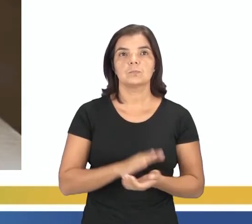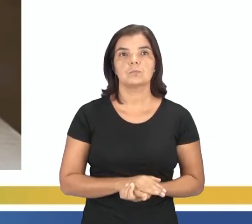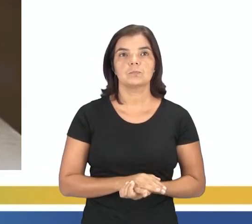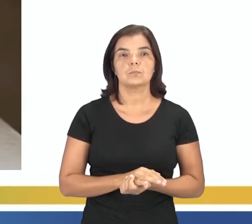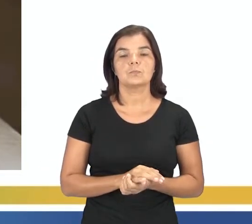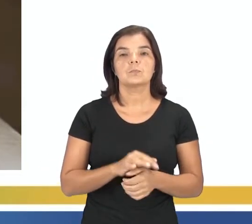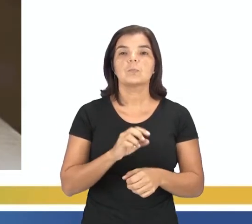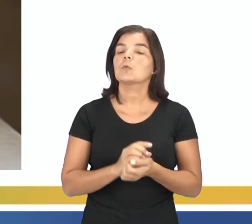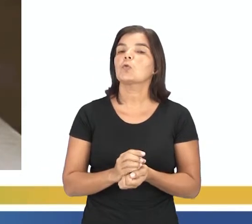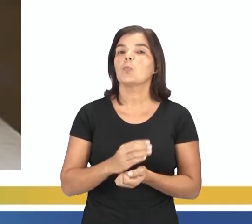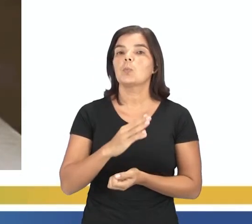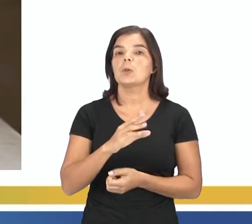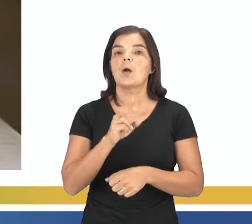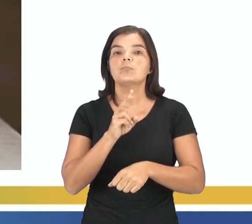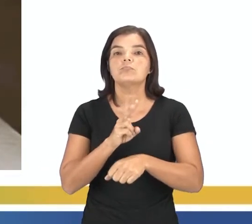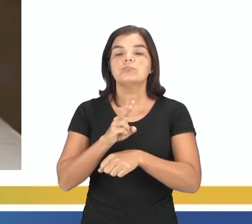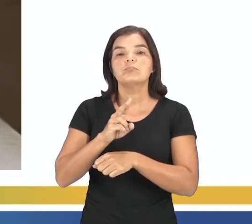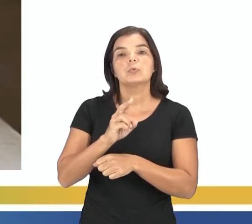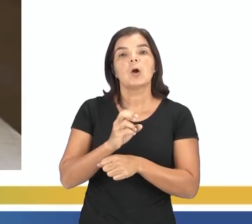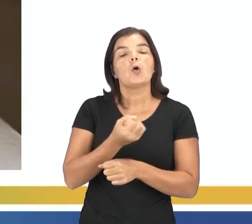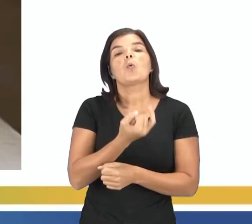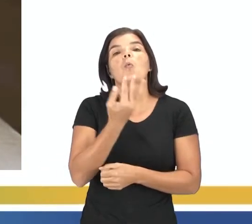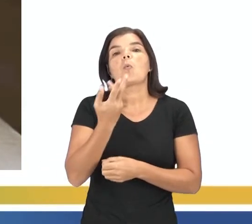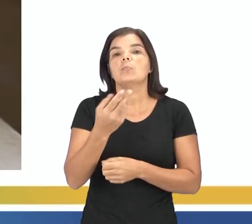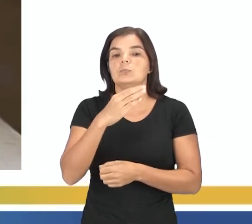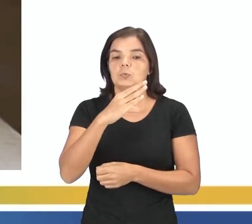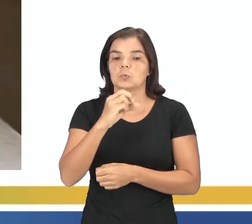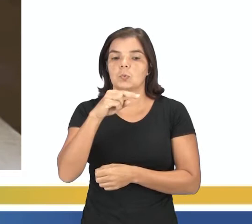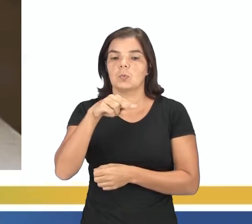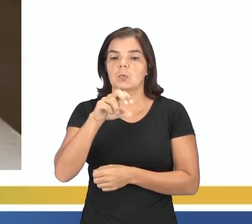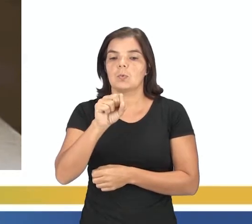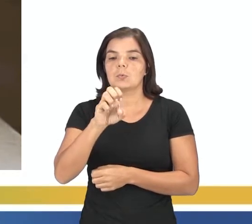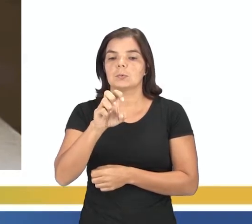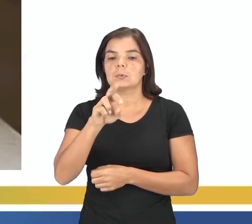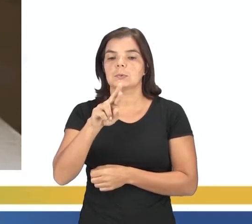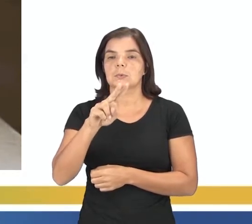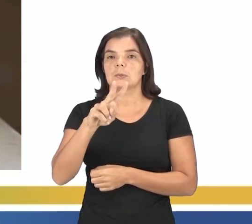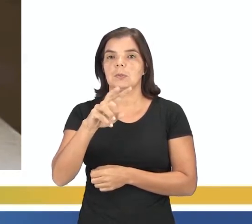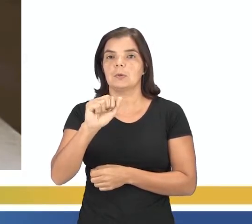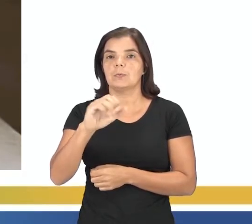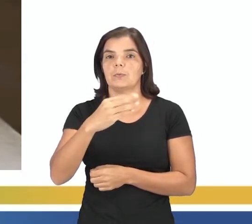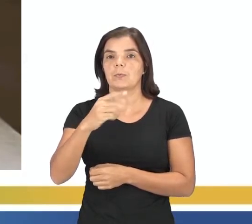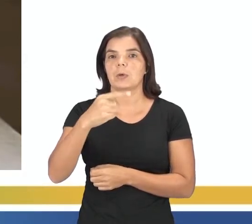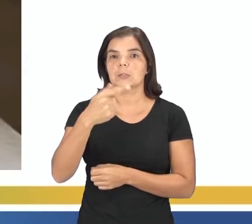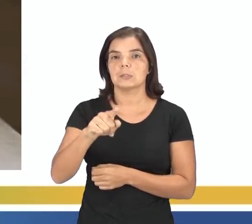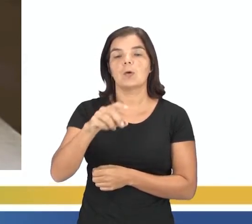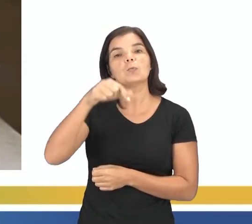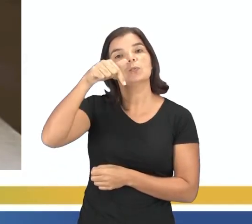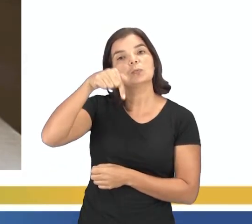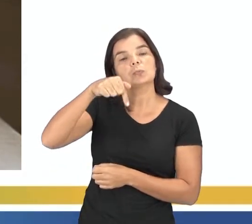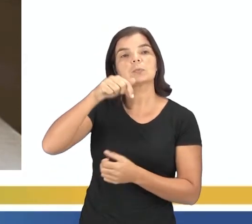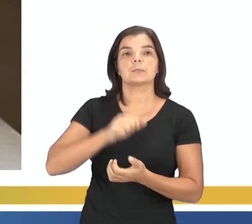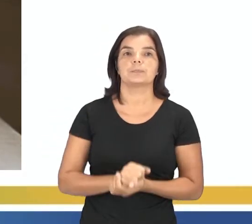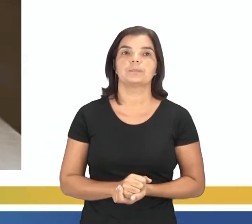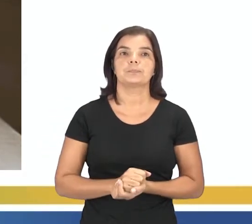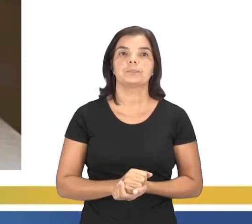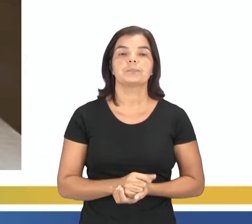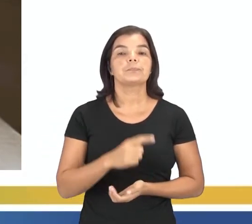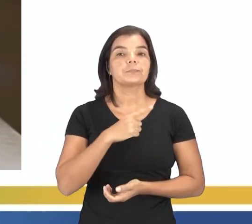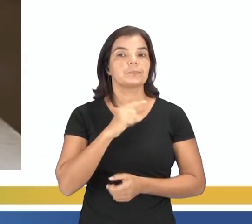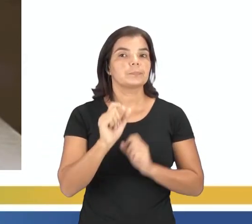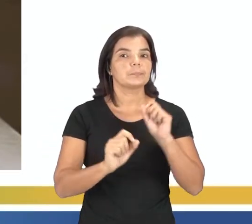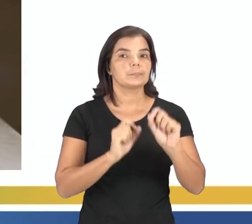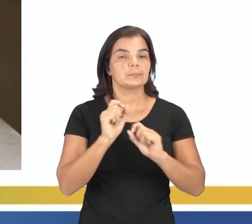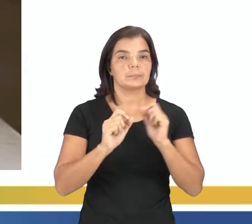sobre a conservação da quantidade de movimento, né? Representado novamente pela letra Q. Então, o que é que a gente vai ter